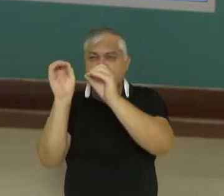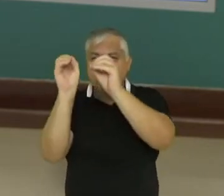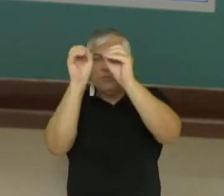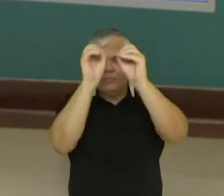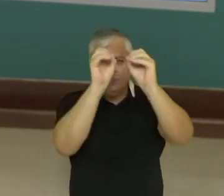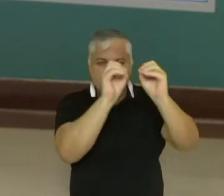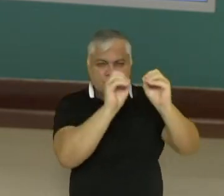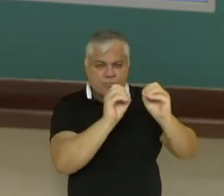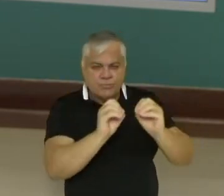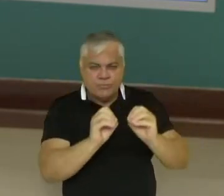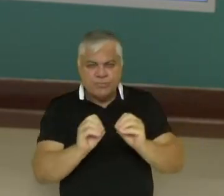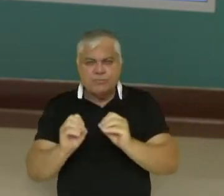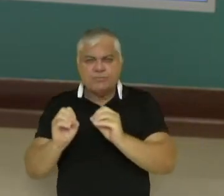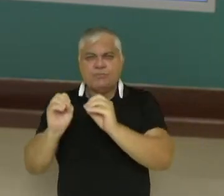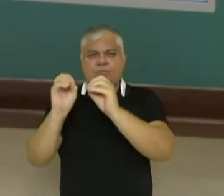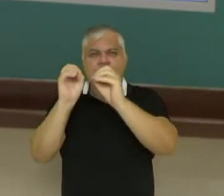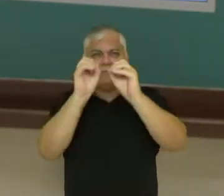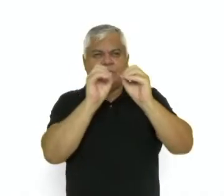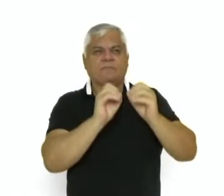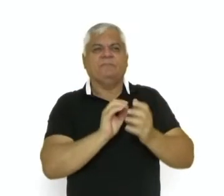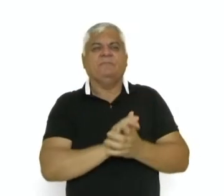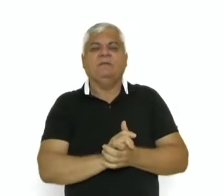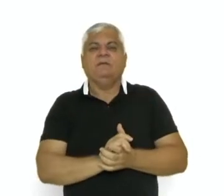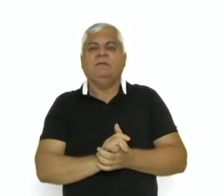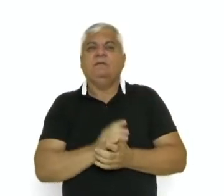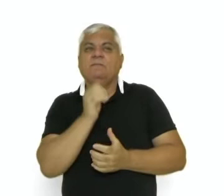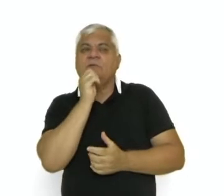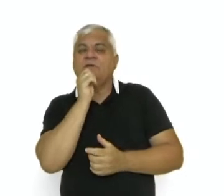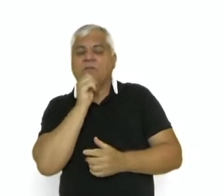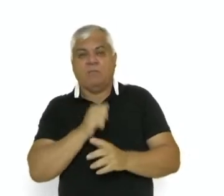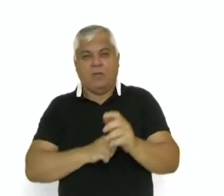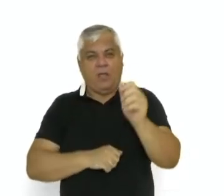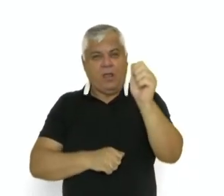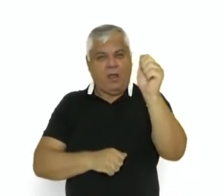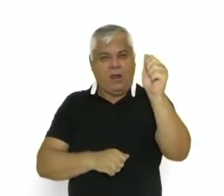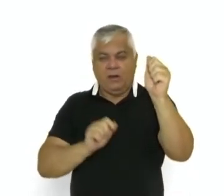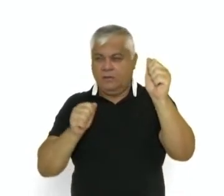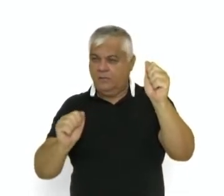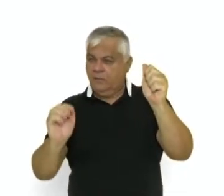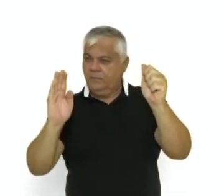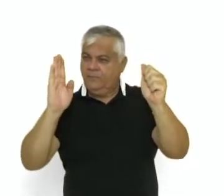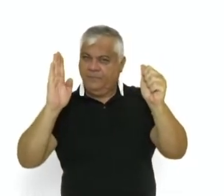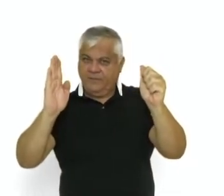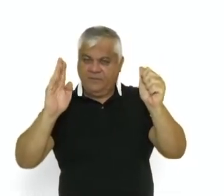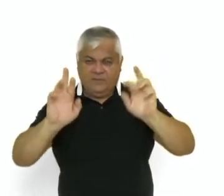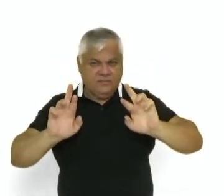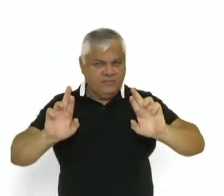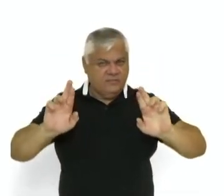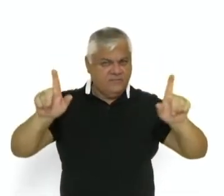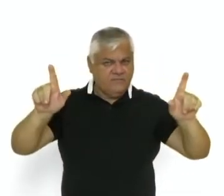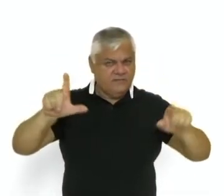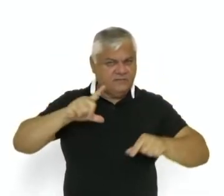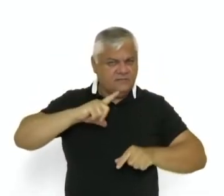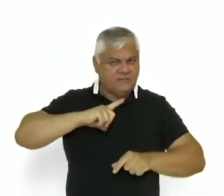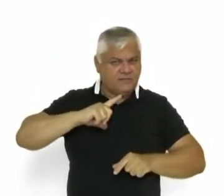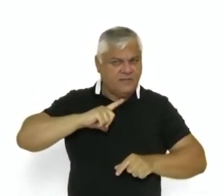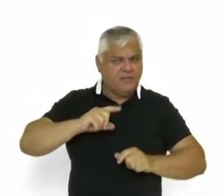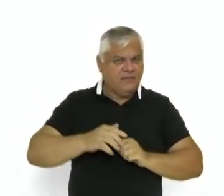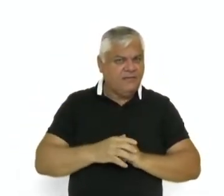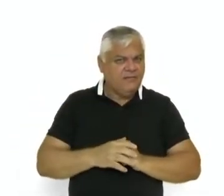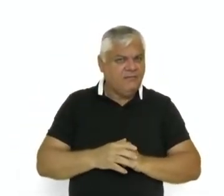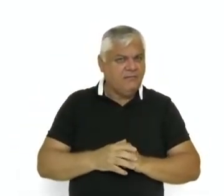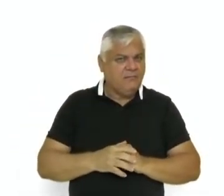movimentos planetas e tudo mais. Então, aqui, qual a diferença que você consegue enxergar nas imagens A e